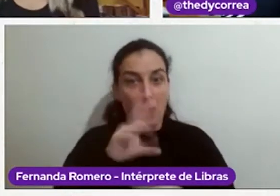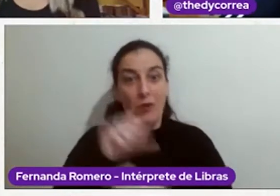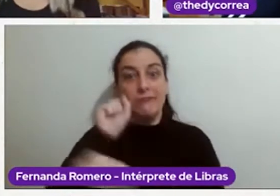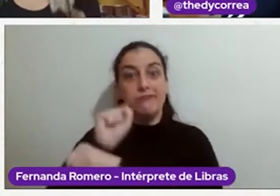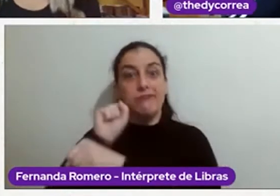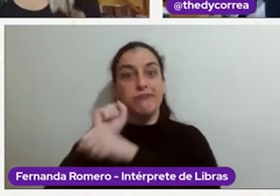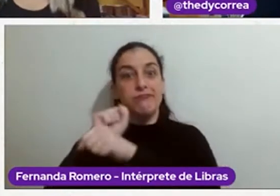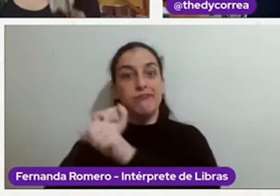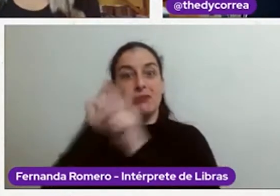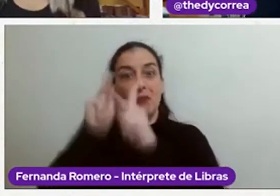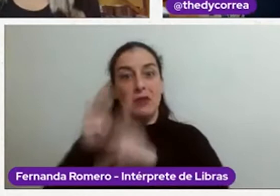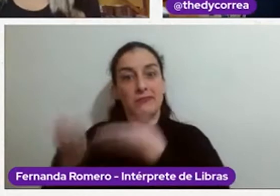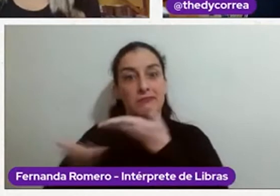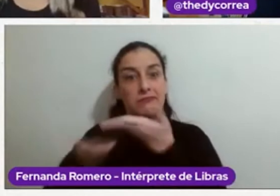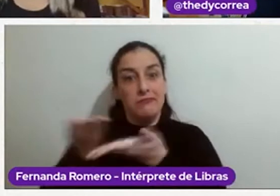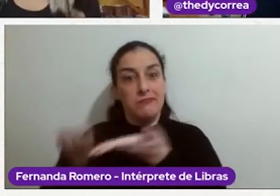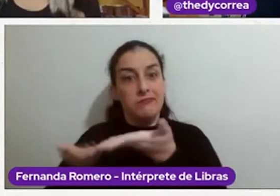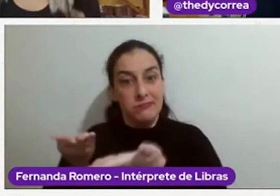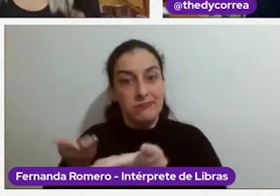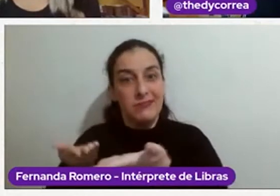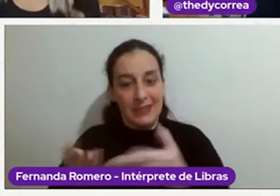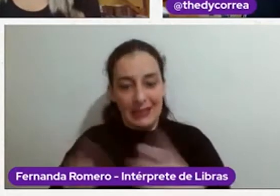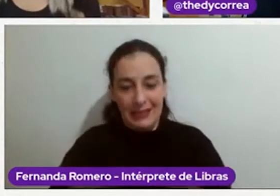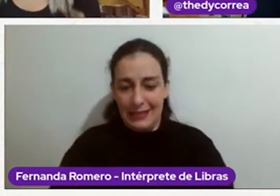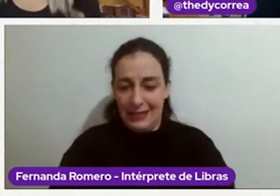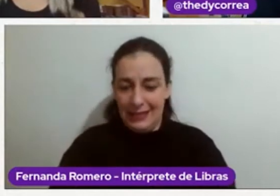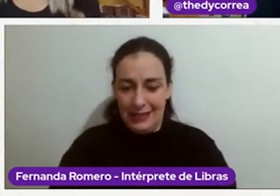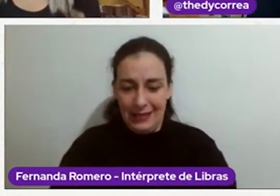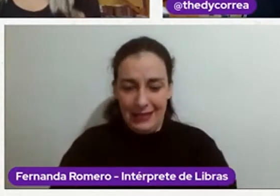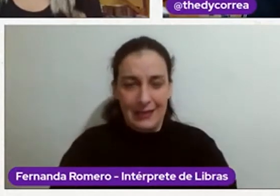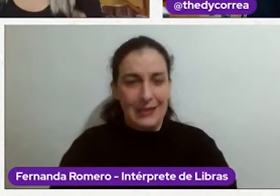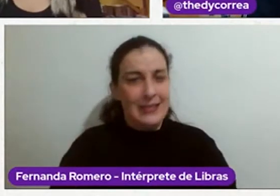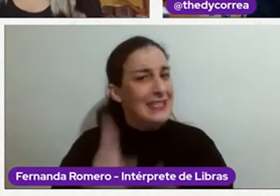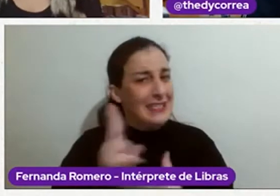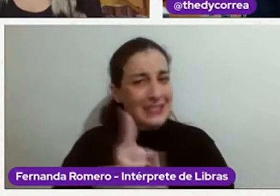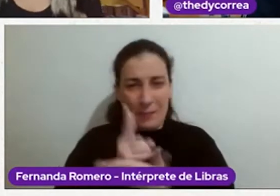pessoas, que é uma coisa que a gente sempre fez com muito gosto, porque,